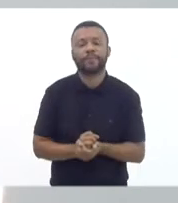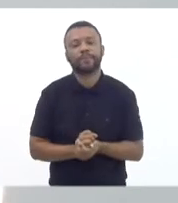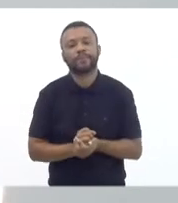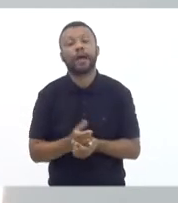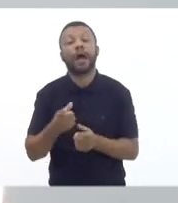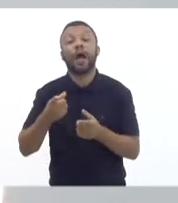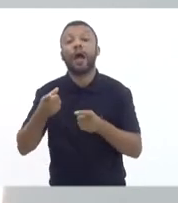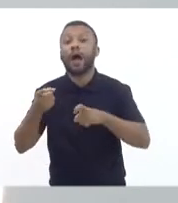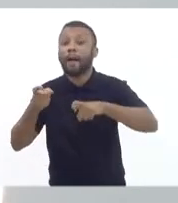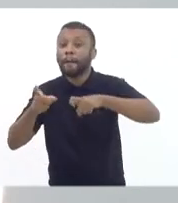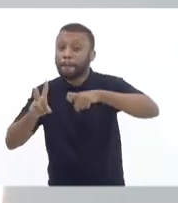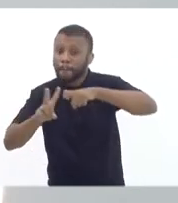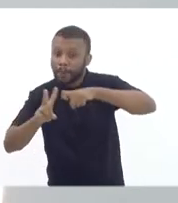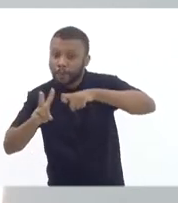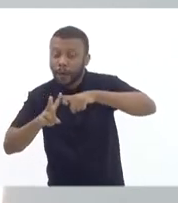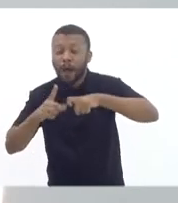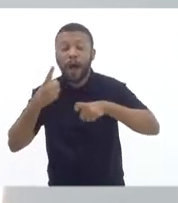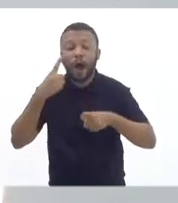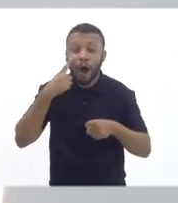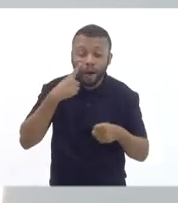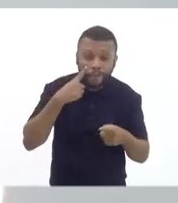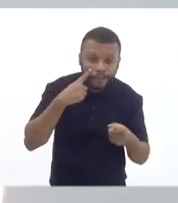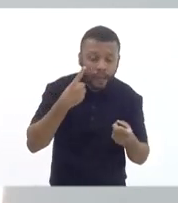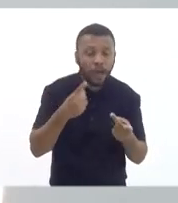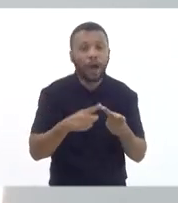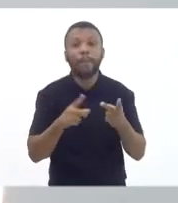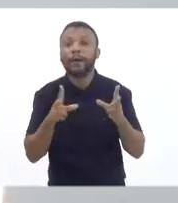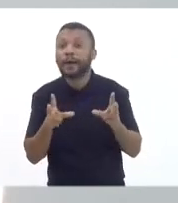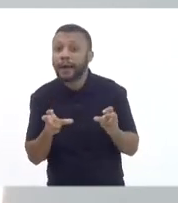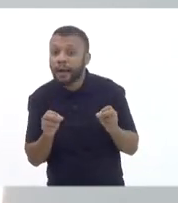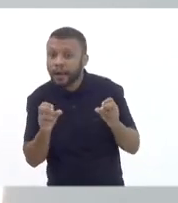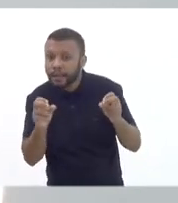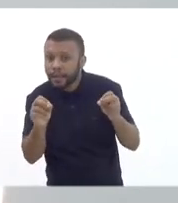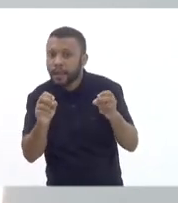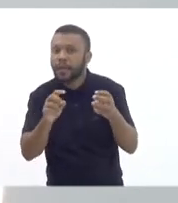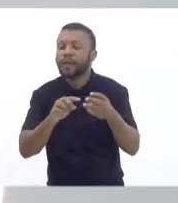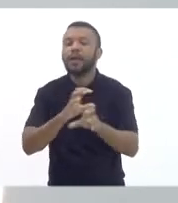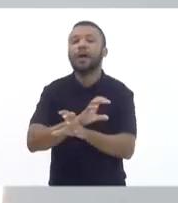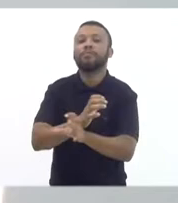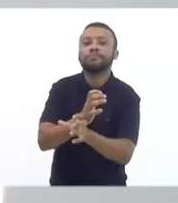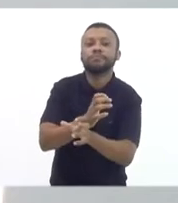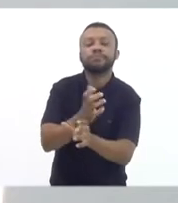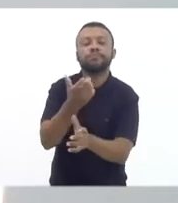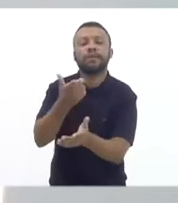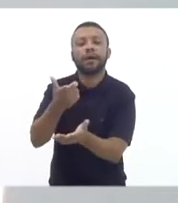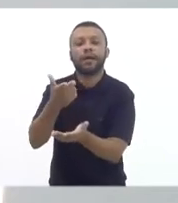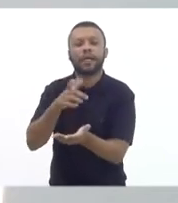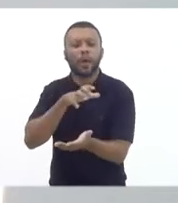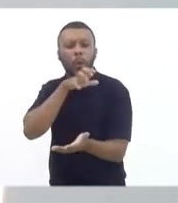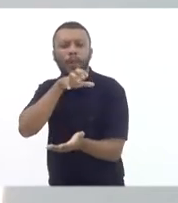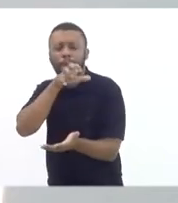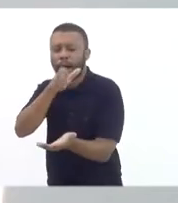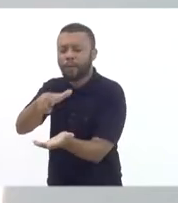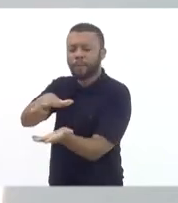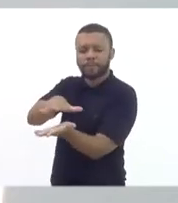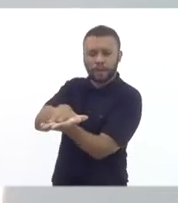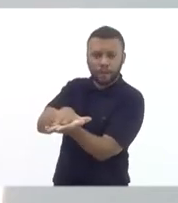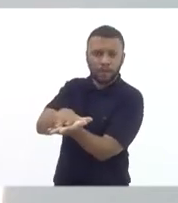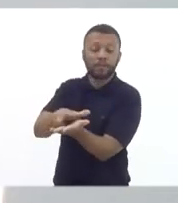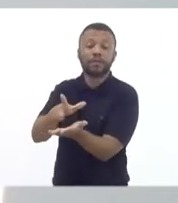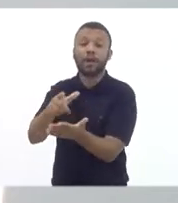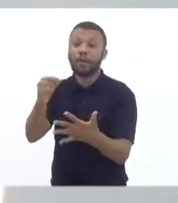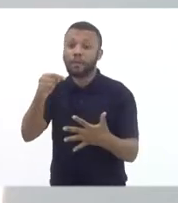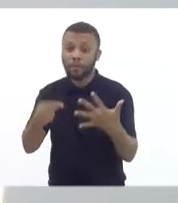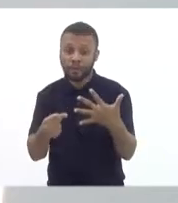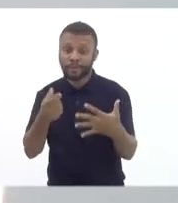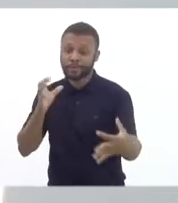Oftalmo, oncologia, ortopedia, internação são algumas dos componentes que vão ter nesse hospital, no